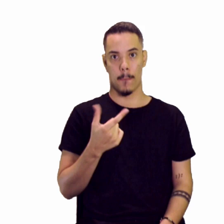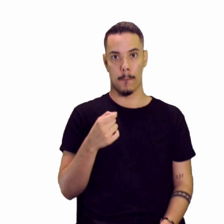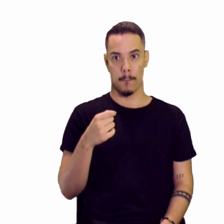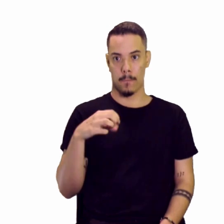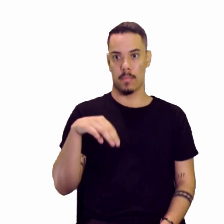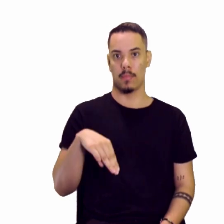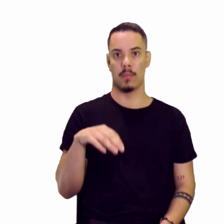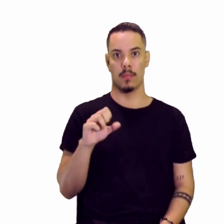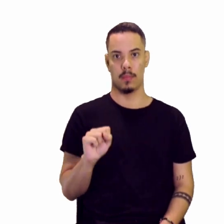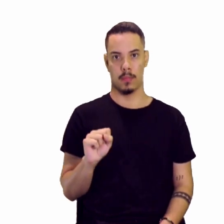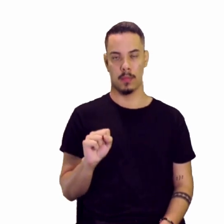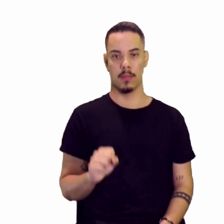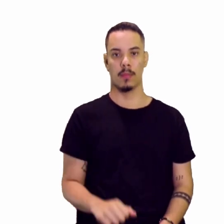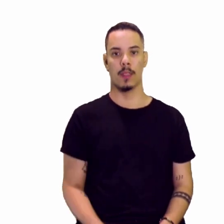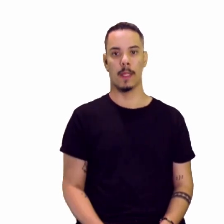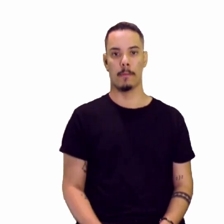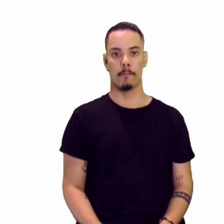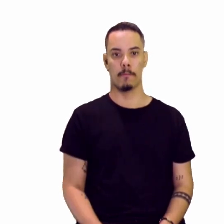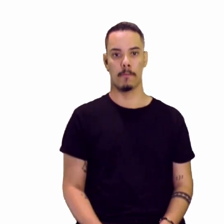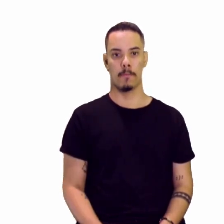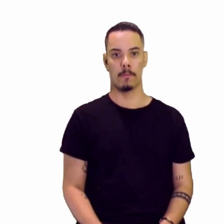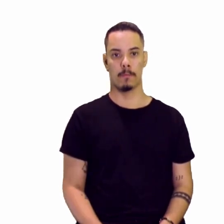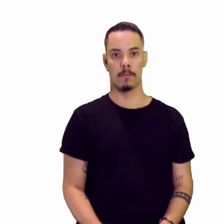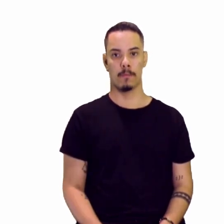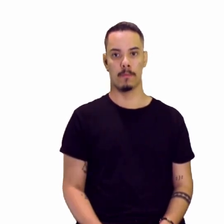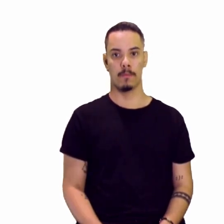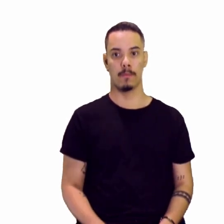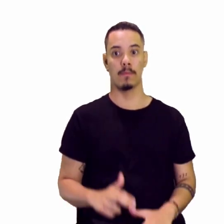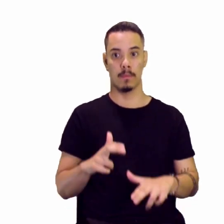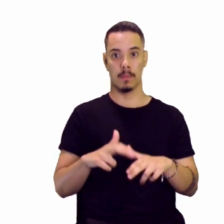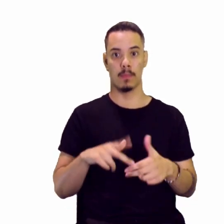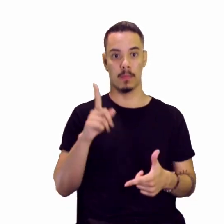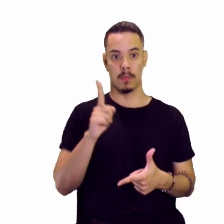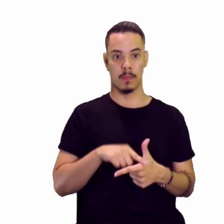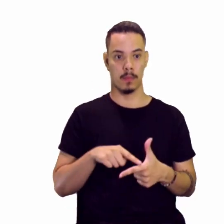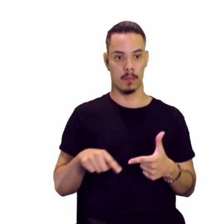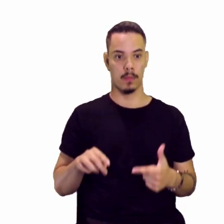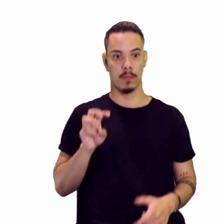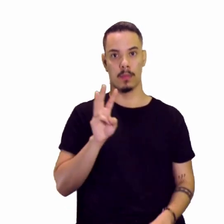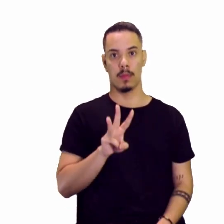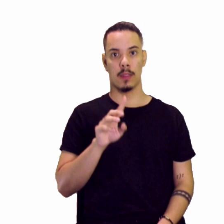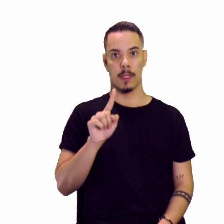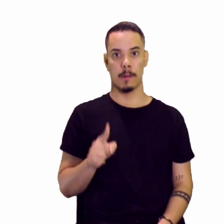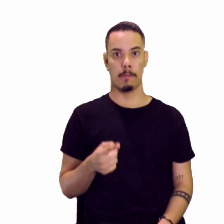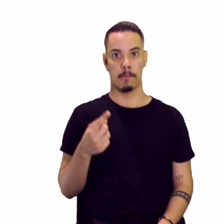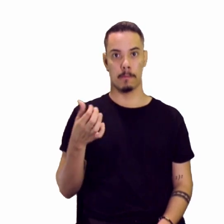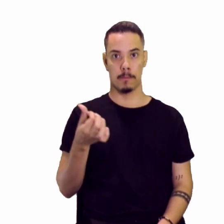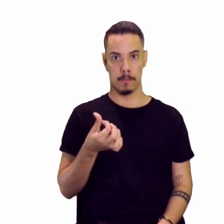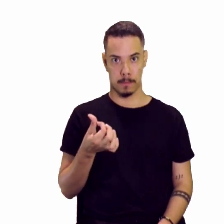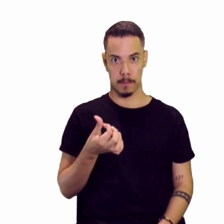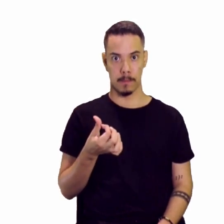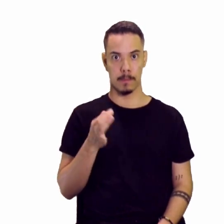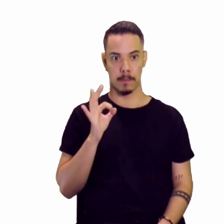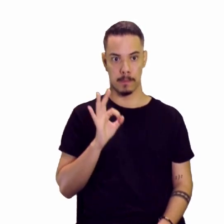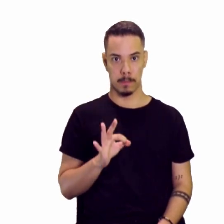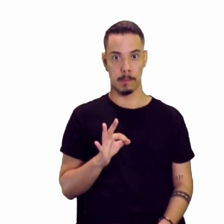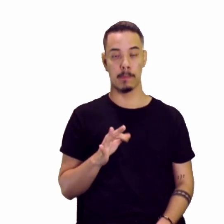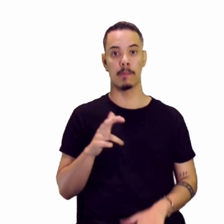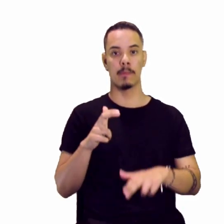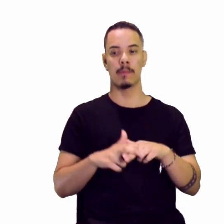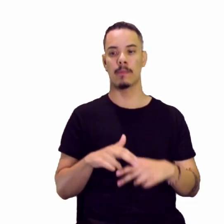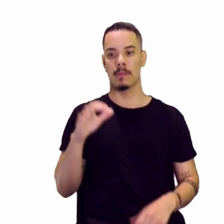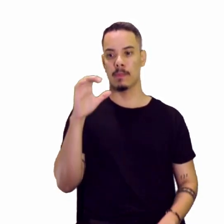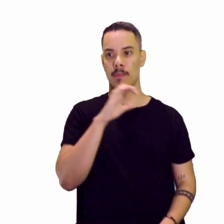segundo. Então, já tenho a Como é velocidade. Que eu faço? Divido por 3,6, para quem não lembrou ainda. E